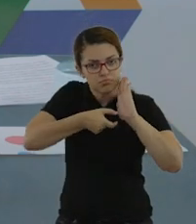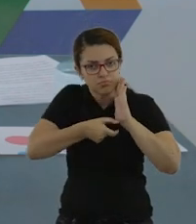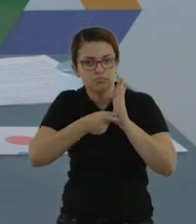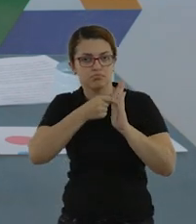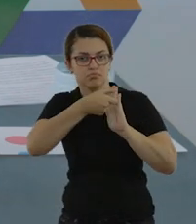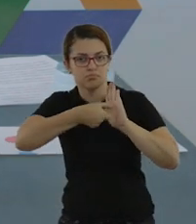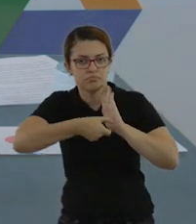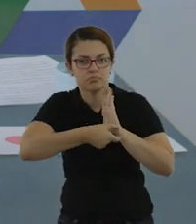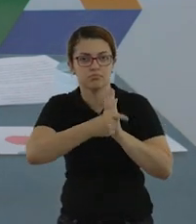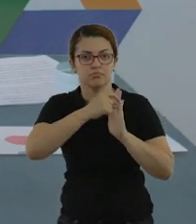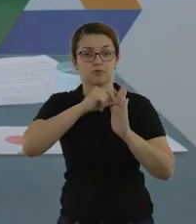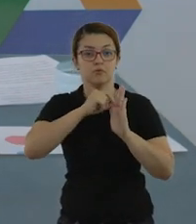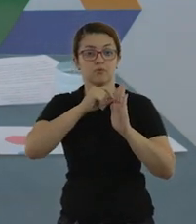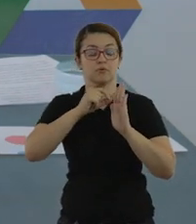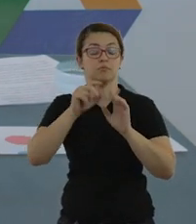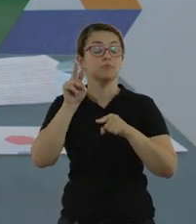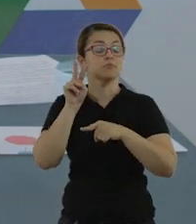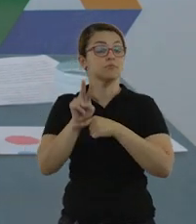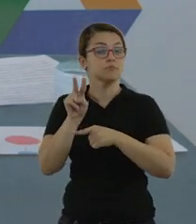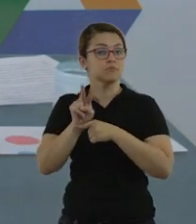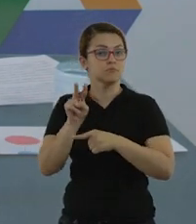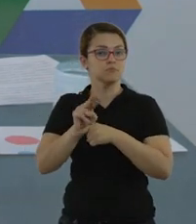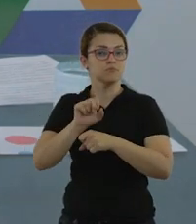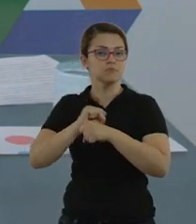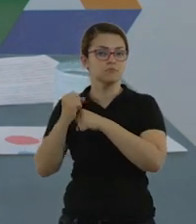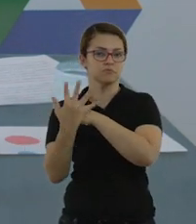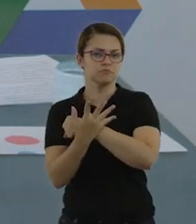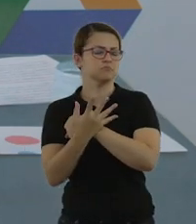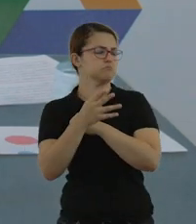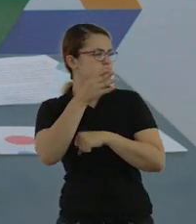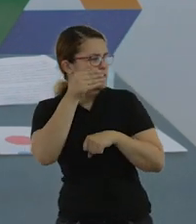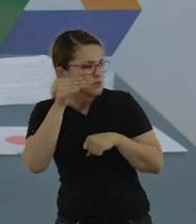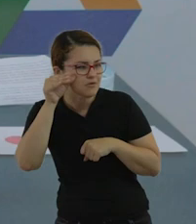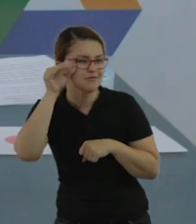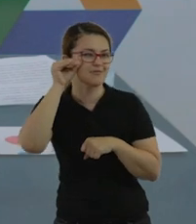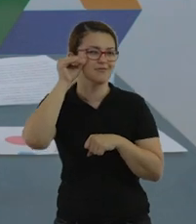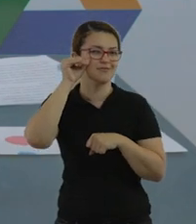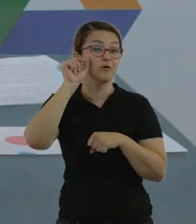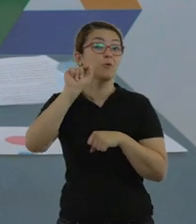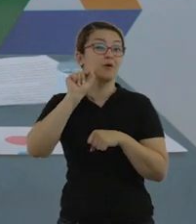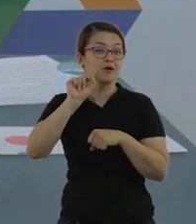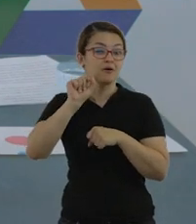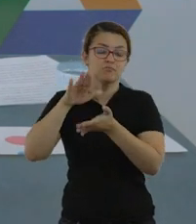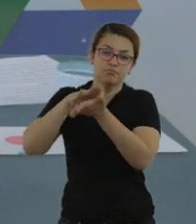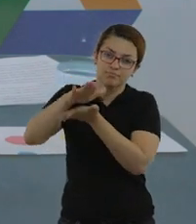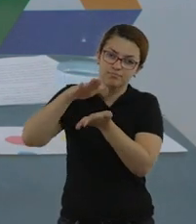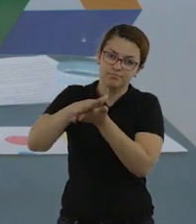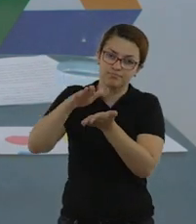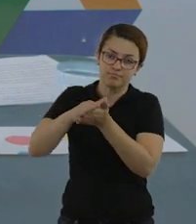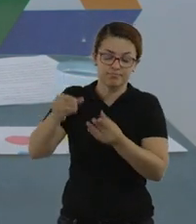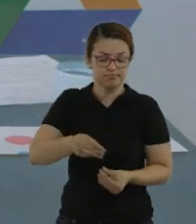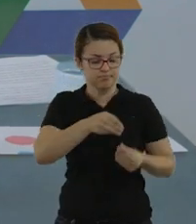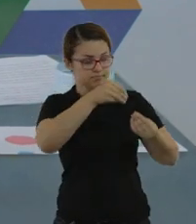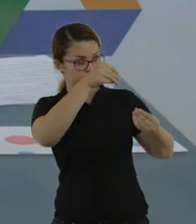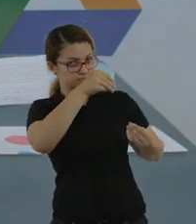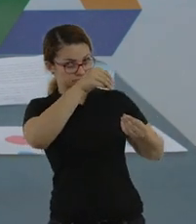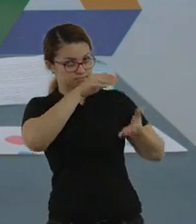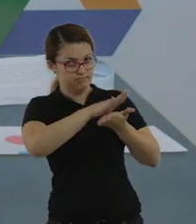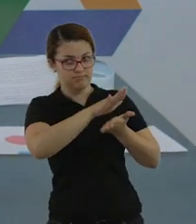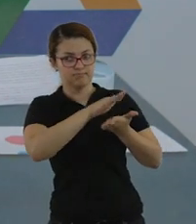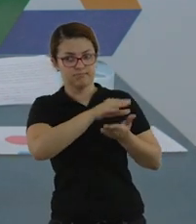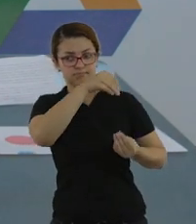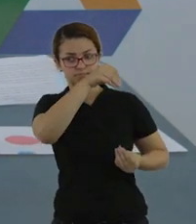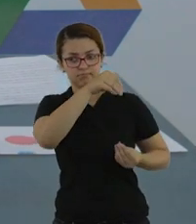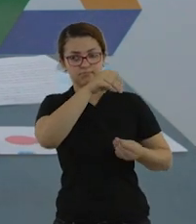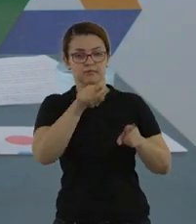um jogo de trilha sobre a Covid-19. Eu achei esse jogo muito interessante e resolvi imprimir ele para mim, tá bom? Eu